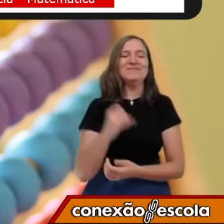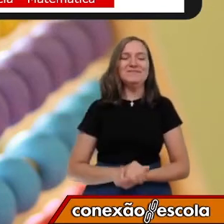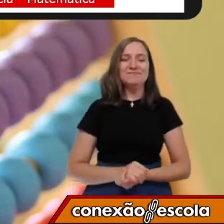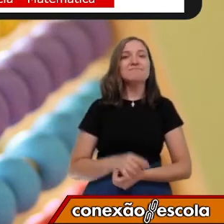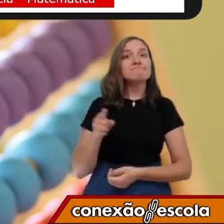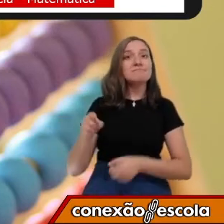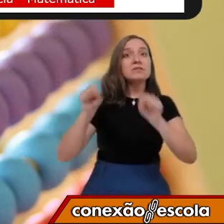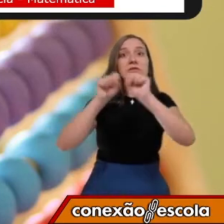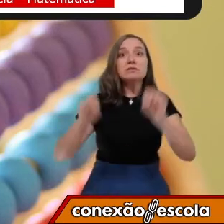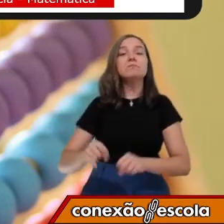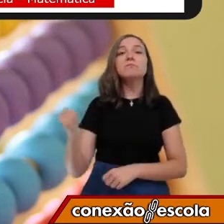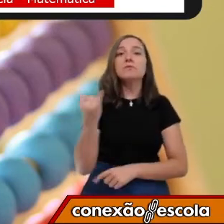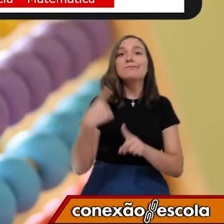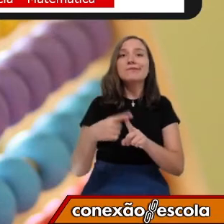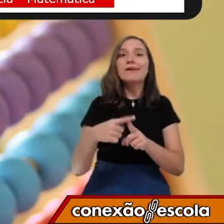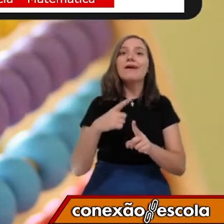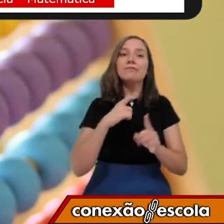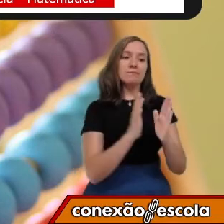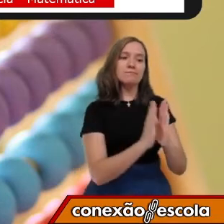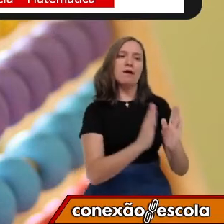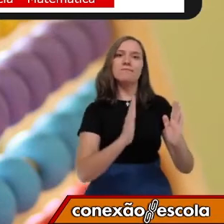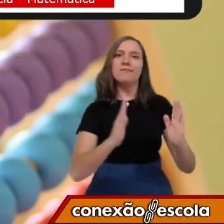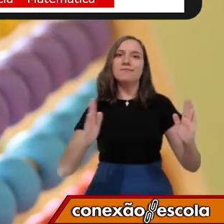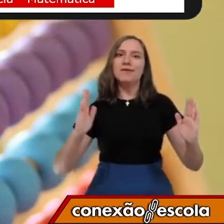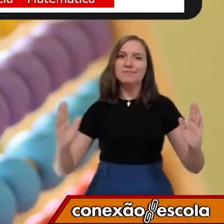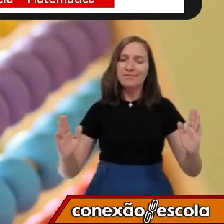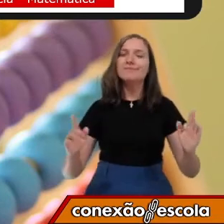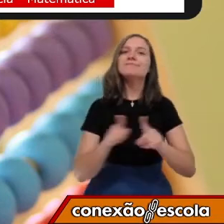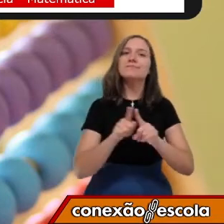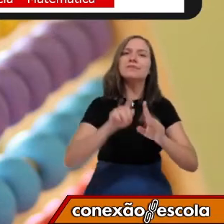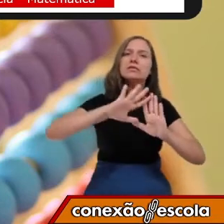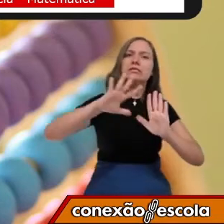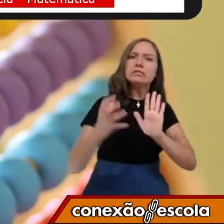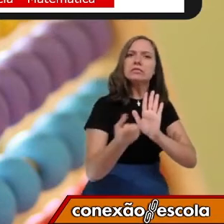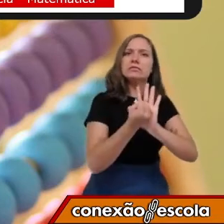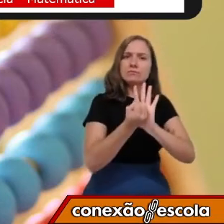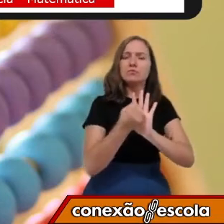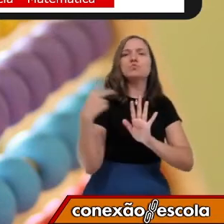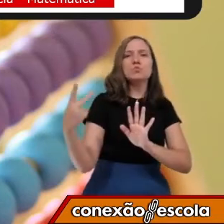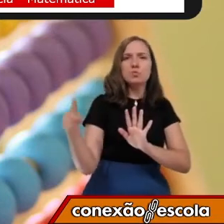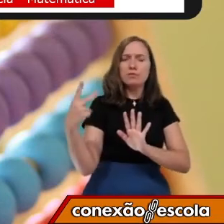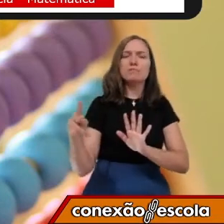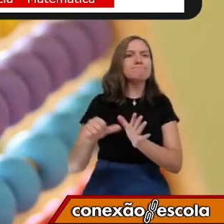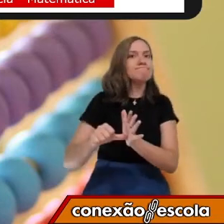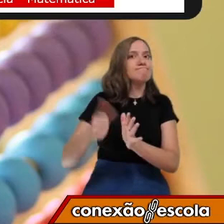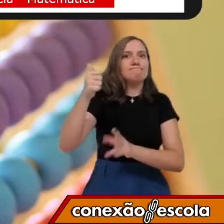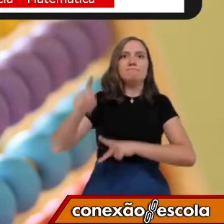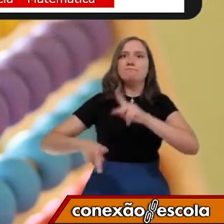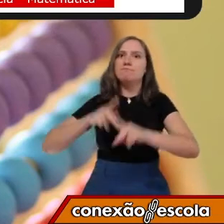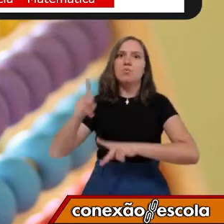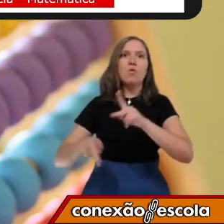valor posicional, ele tem um símbolo, que foi, esses povos foram um dos primeiros povos